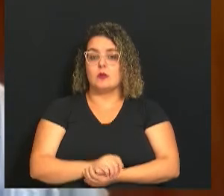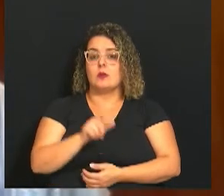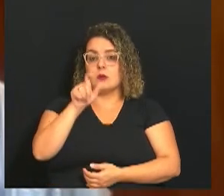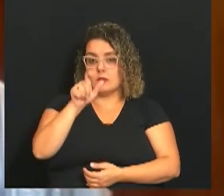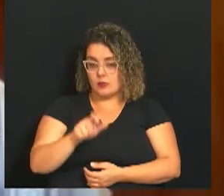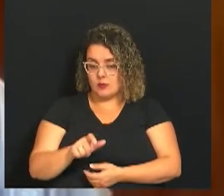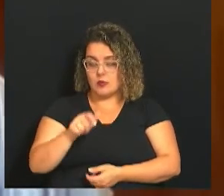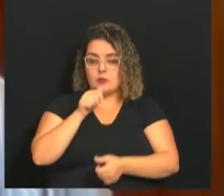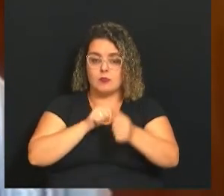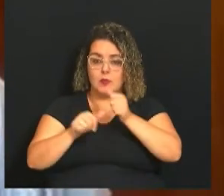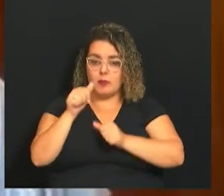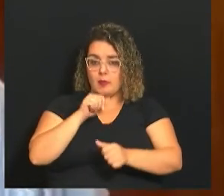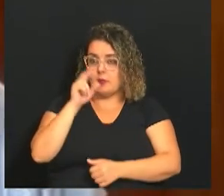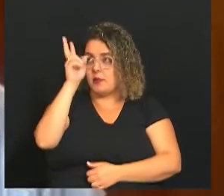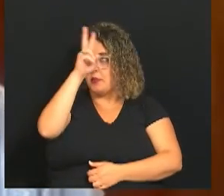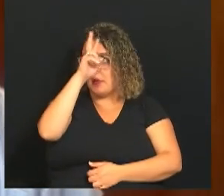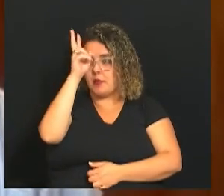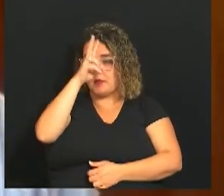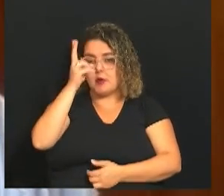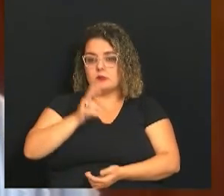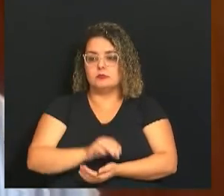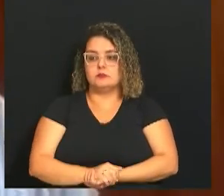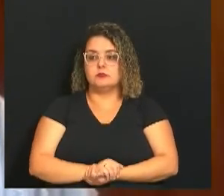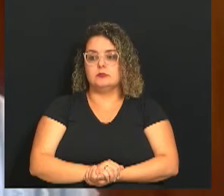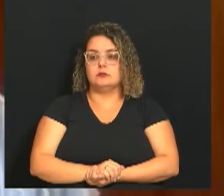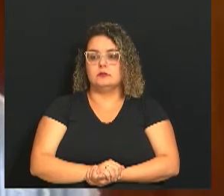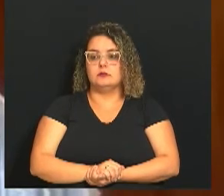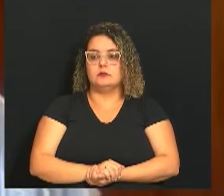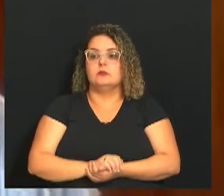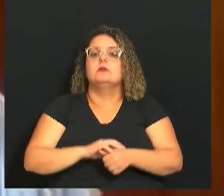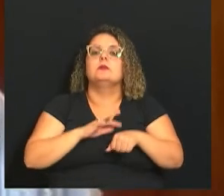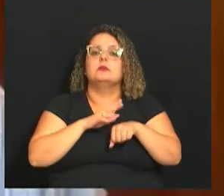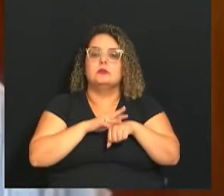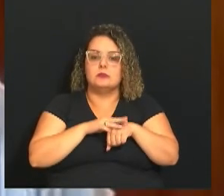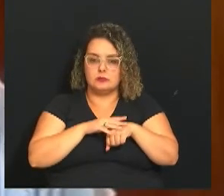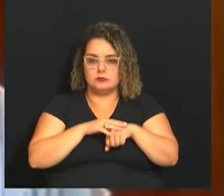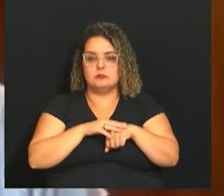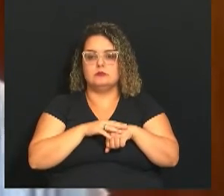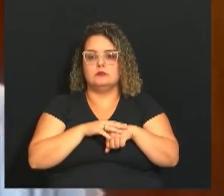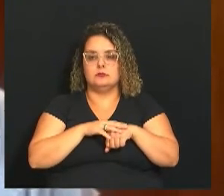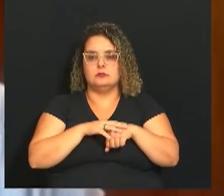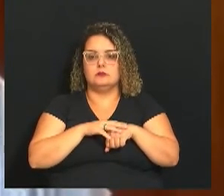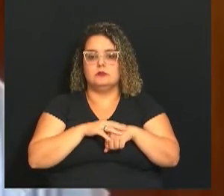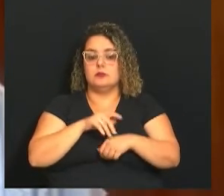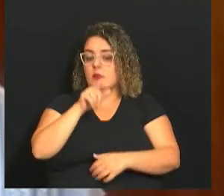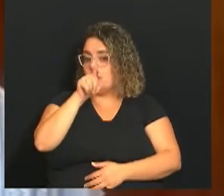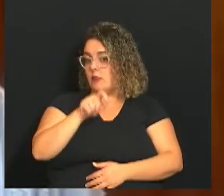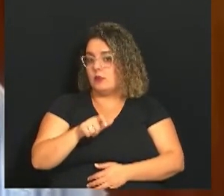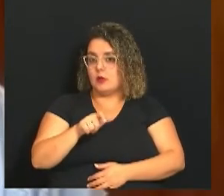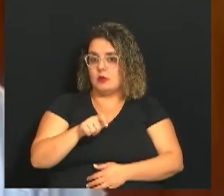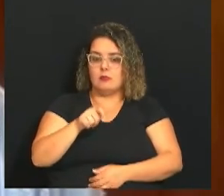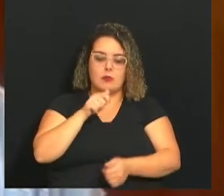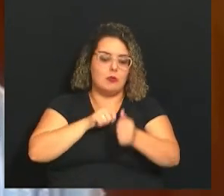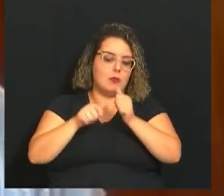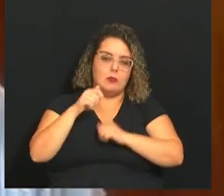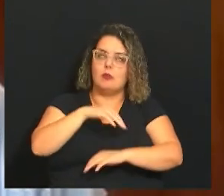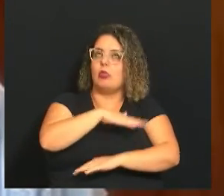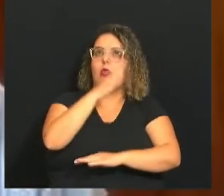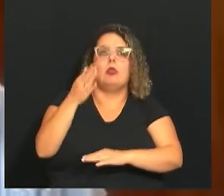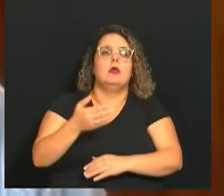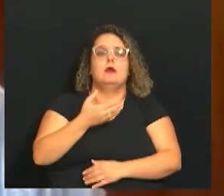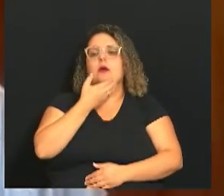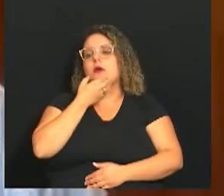embriagada, né, e ser portador da doença do alcoolismo. Tem pessoas que não bebem o ano inteiro. Chega no